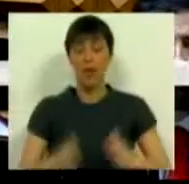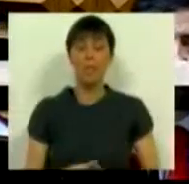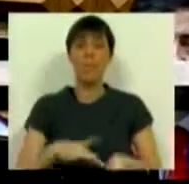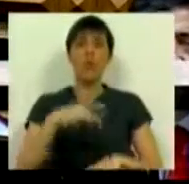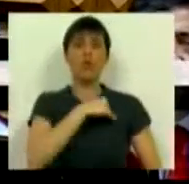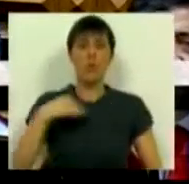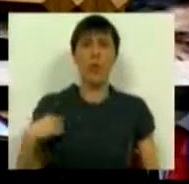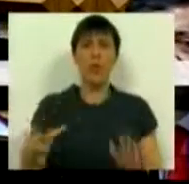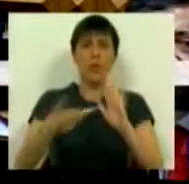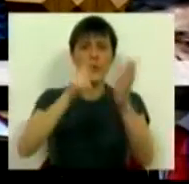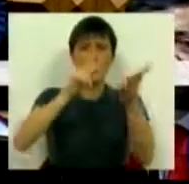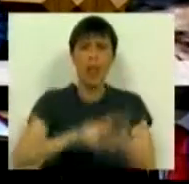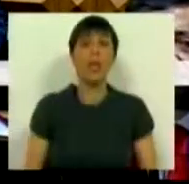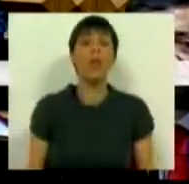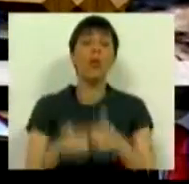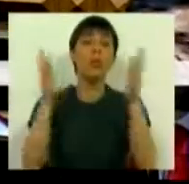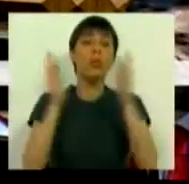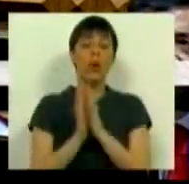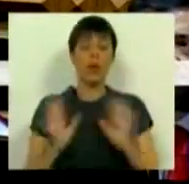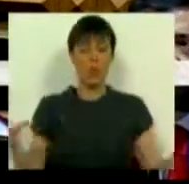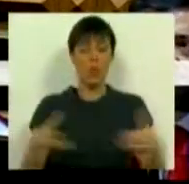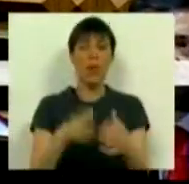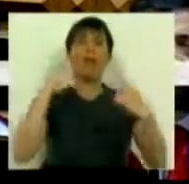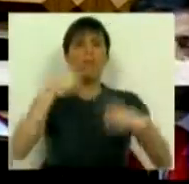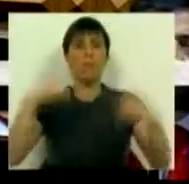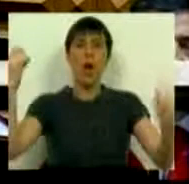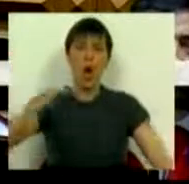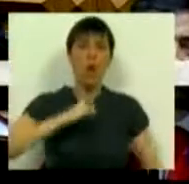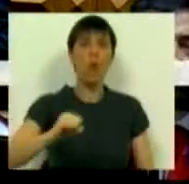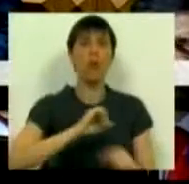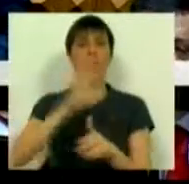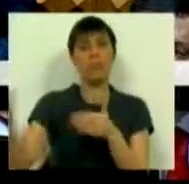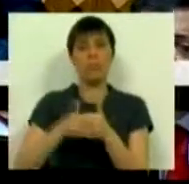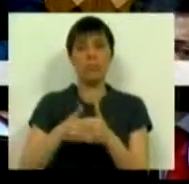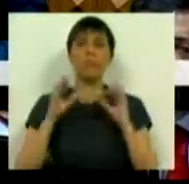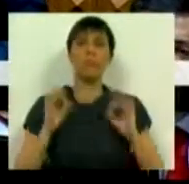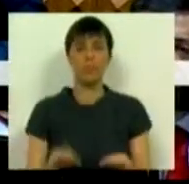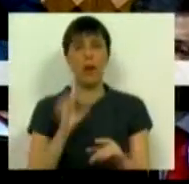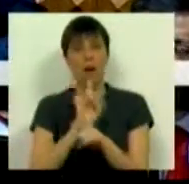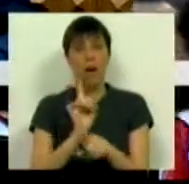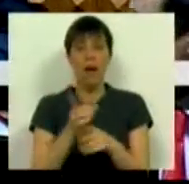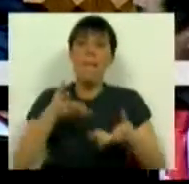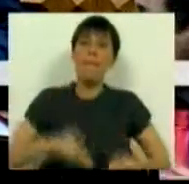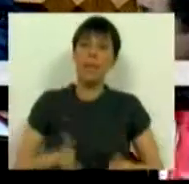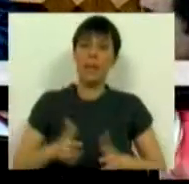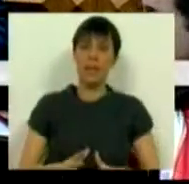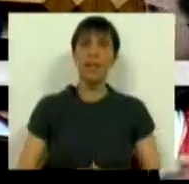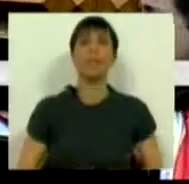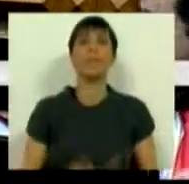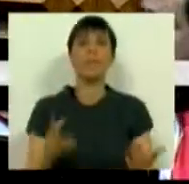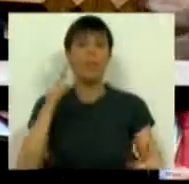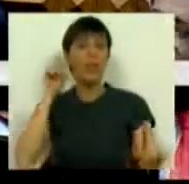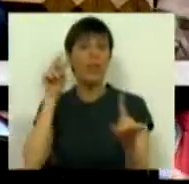os médicos, os técnicos e toda a comunidade que se tem manifestado contra o desmantelamento dessa maternidade.